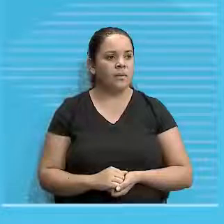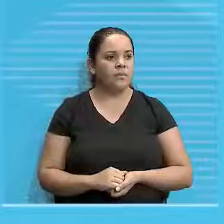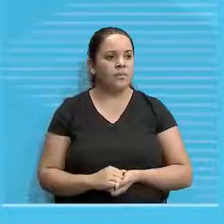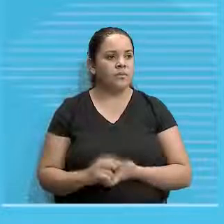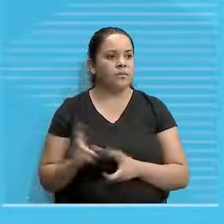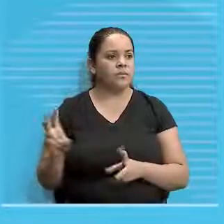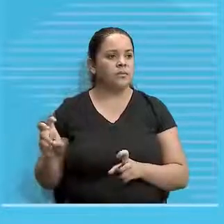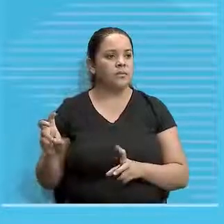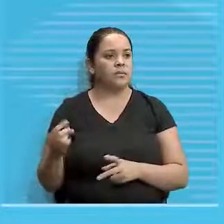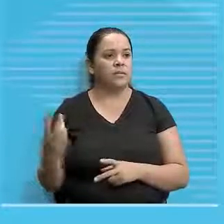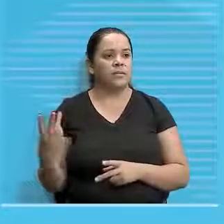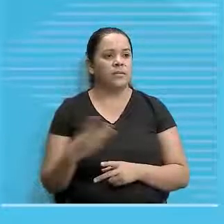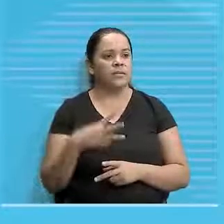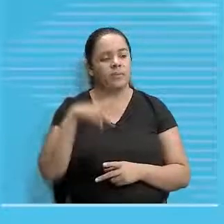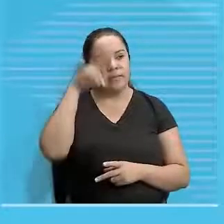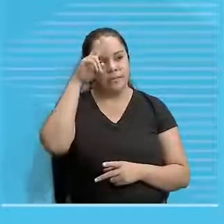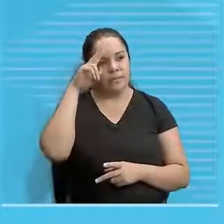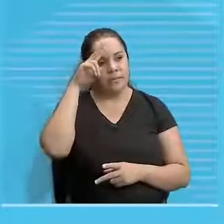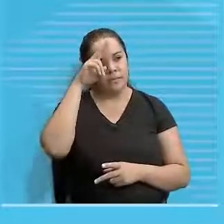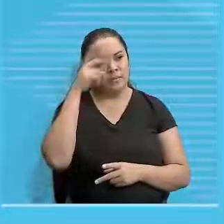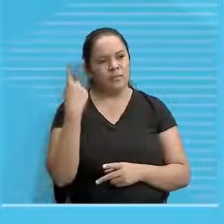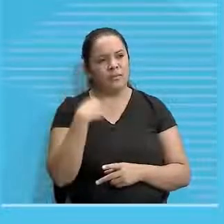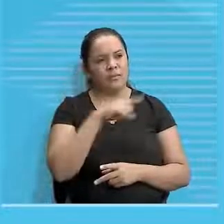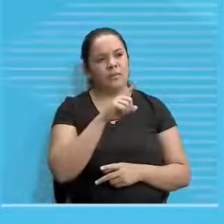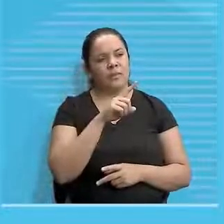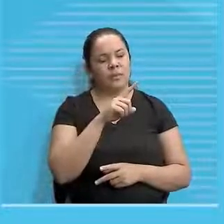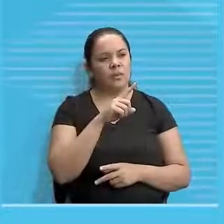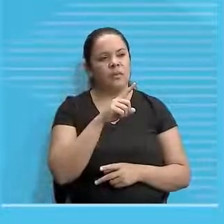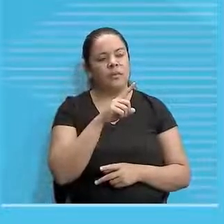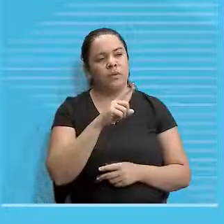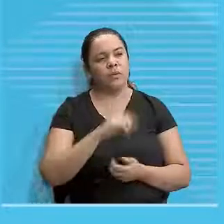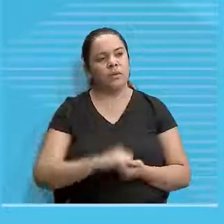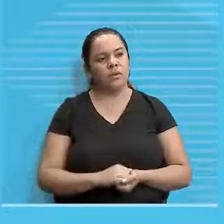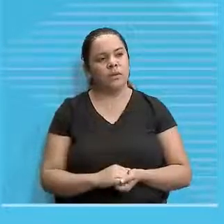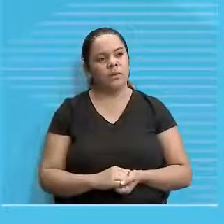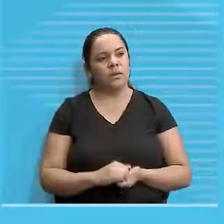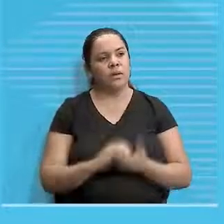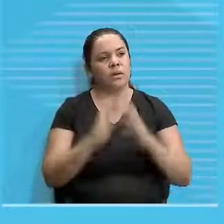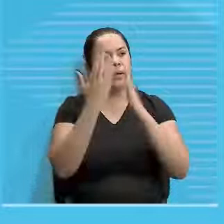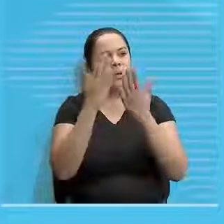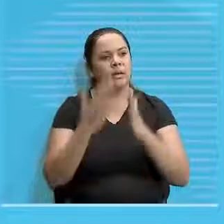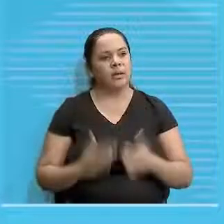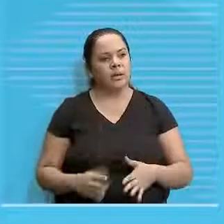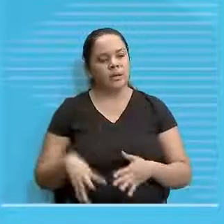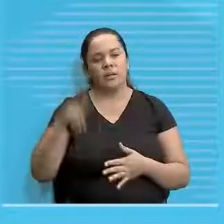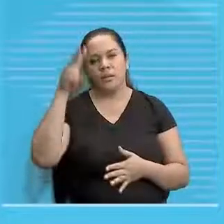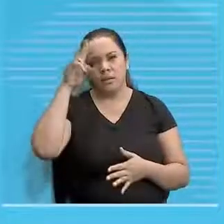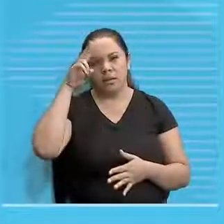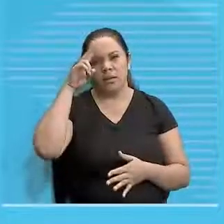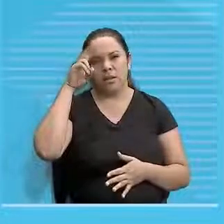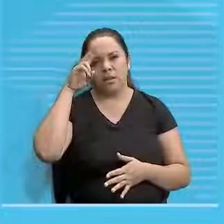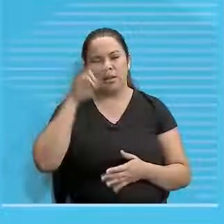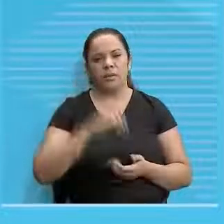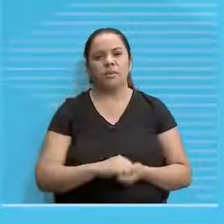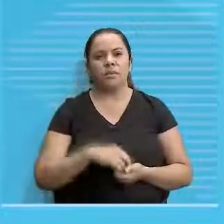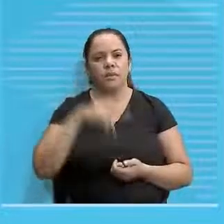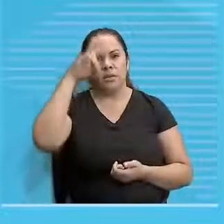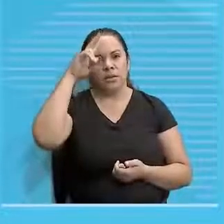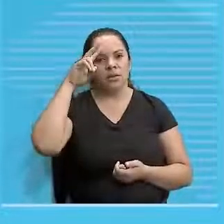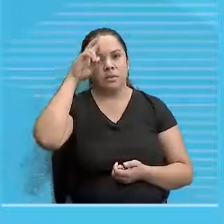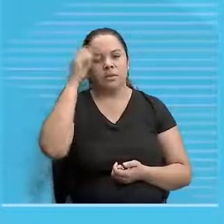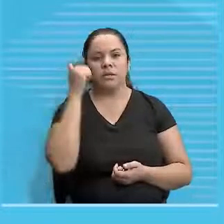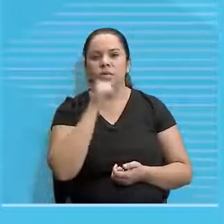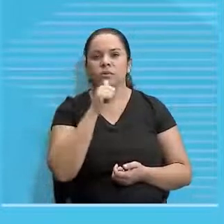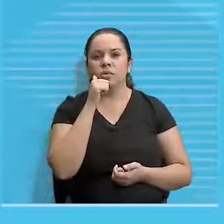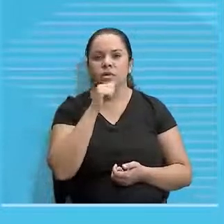três histórias que a gente analisou, lembra? Da Esperança Garcia, da primeira médica dos Estados Unidos, né? Esperança Garcia,